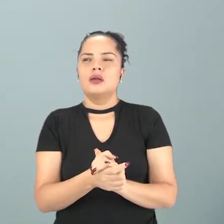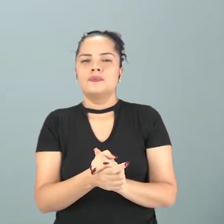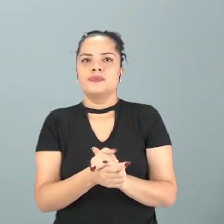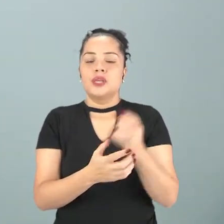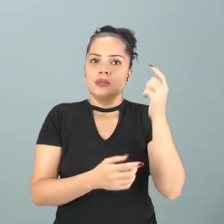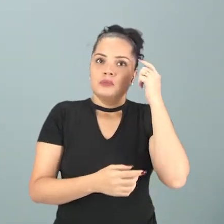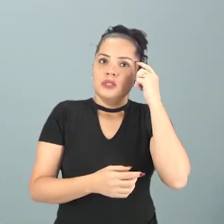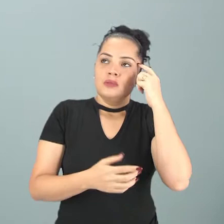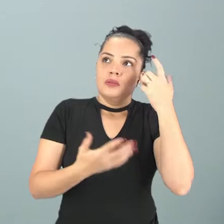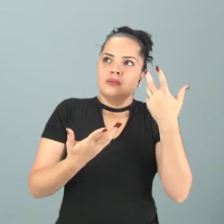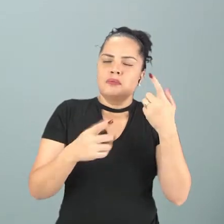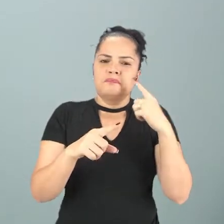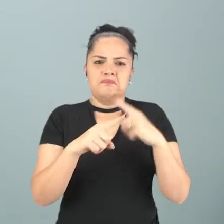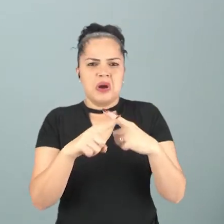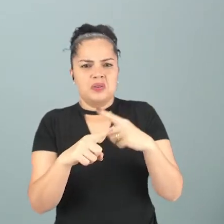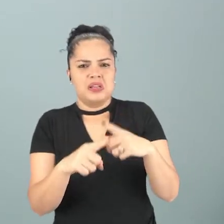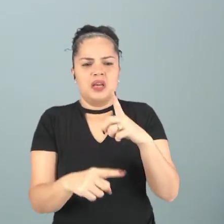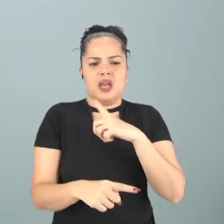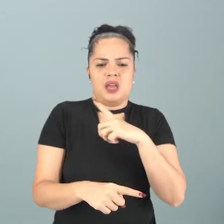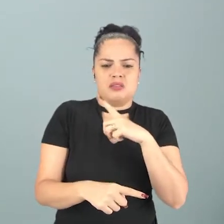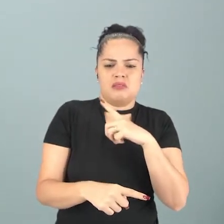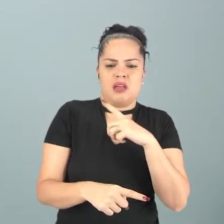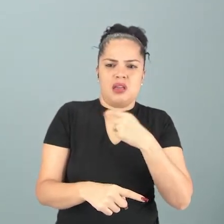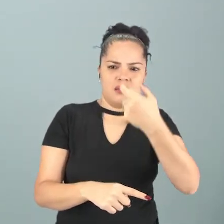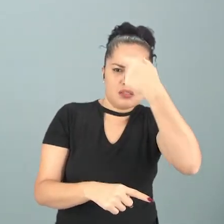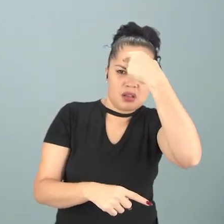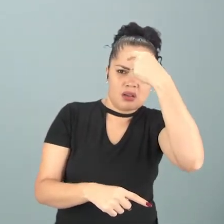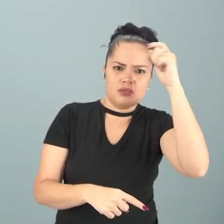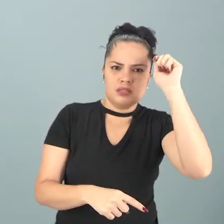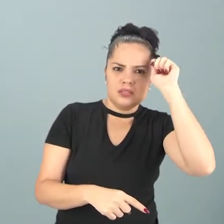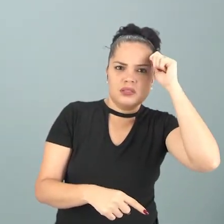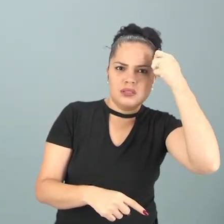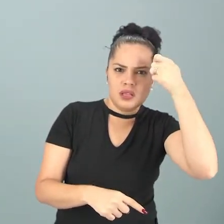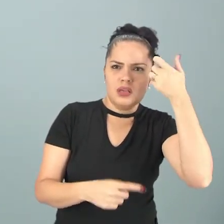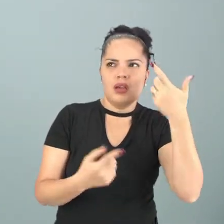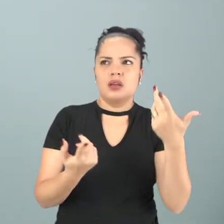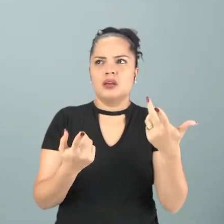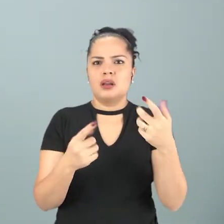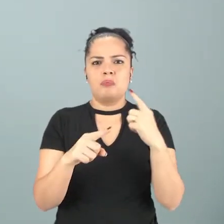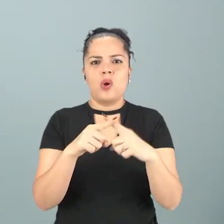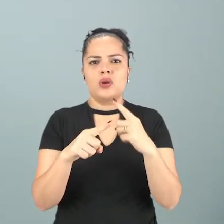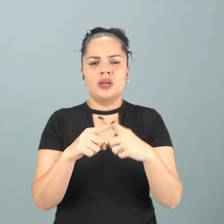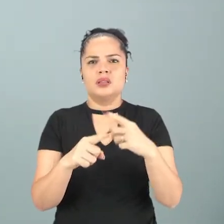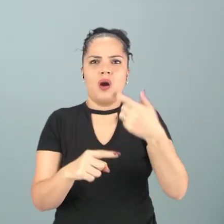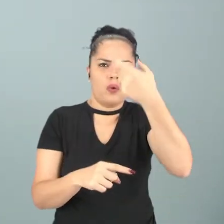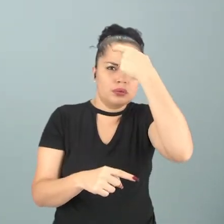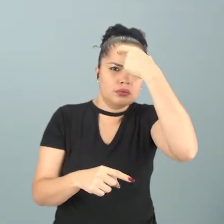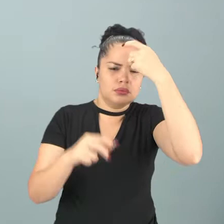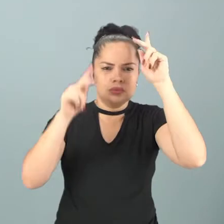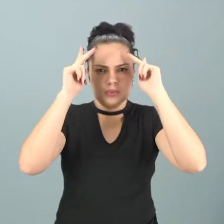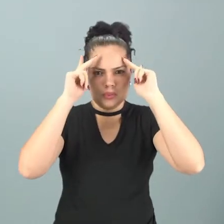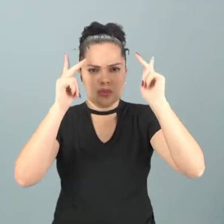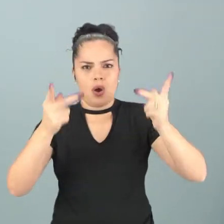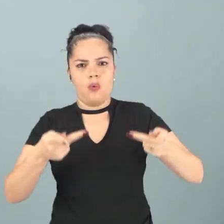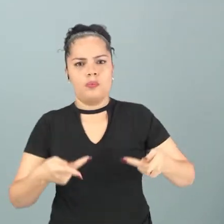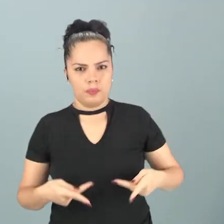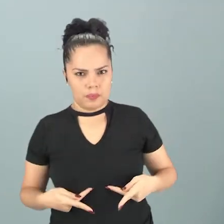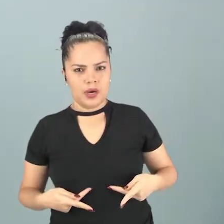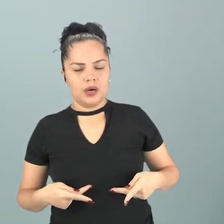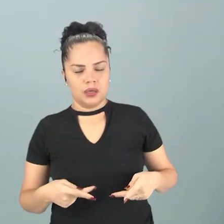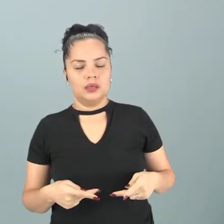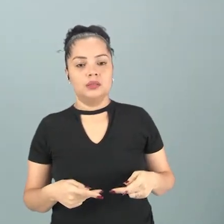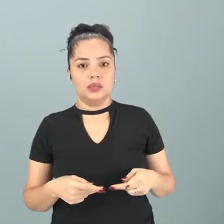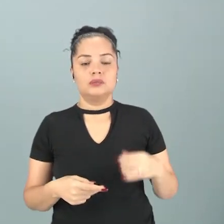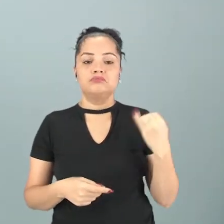que fala, mas por que tem que existir uma consciência negra? Por que não existe uma consciência humana? A consciência negra, gente, ela é